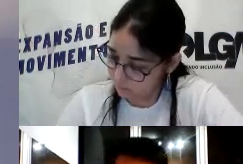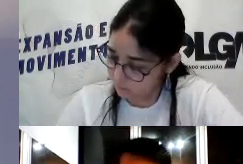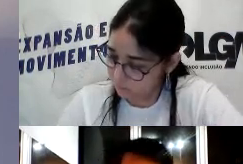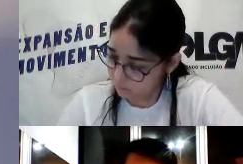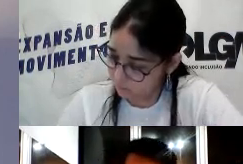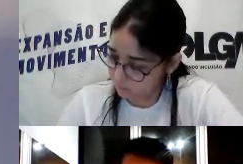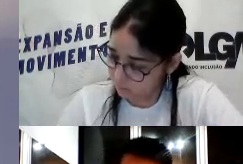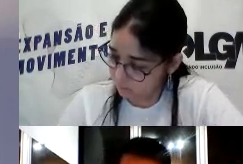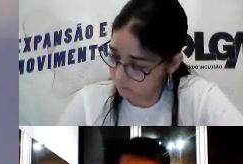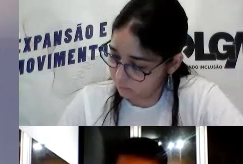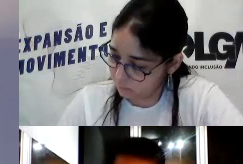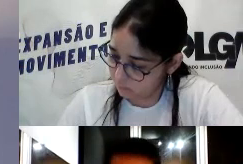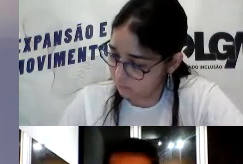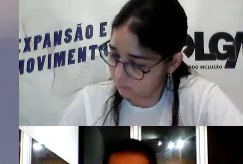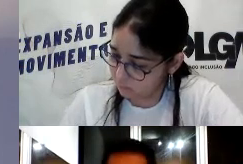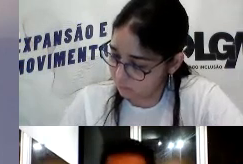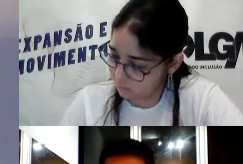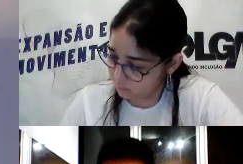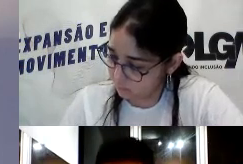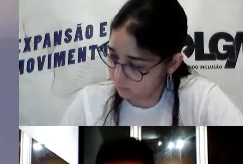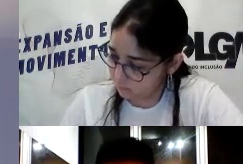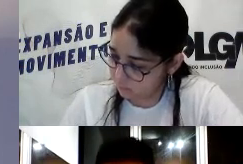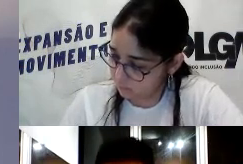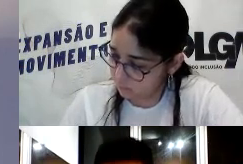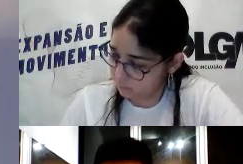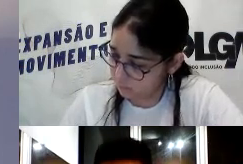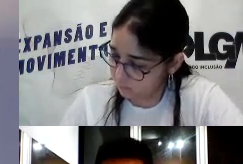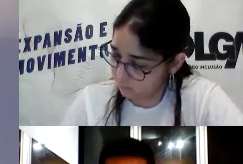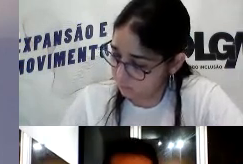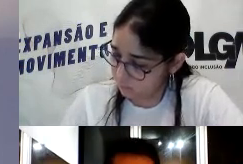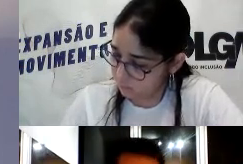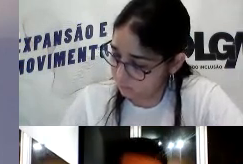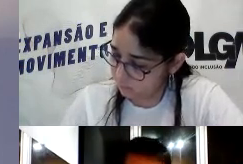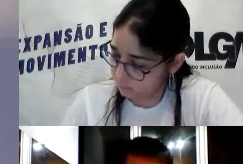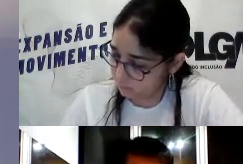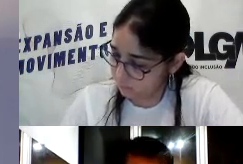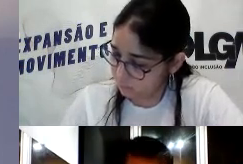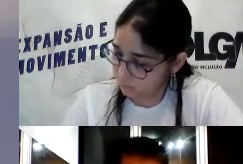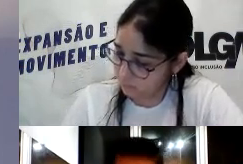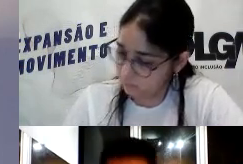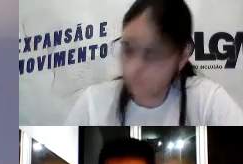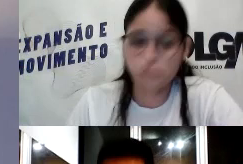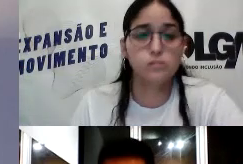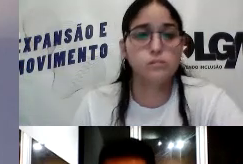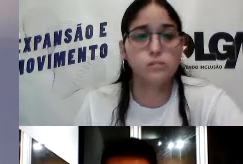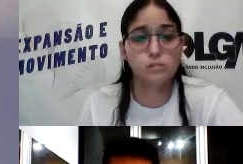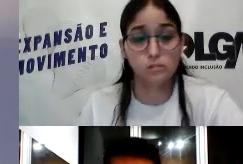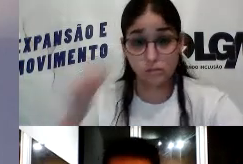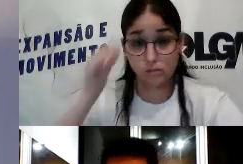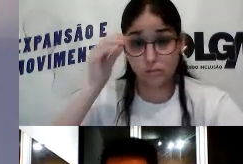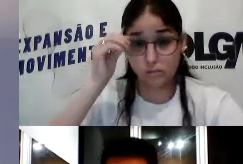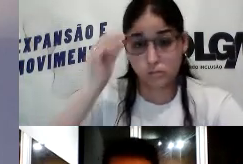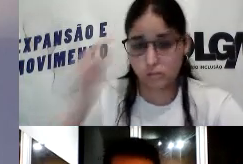eventualmente, principalmente na história do Felipe 1, ele cresceu, ele já faz aulas, já está na escola, faz aula de